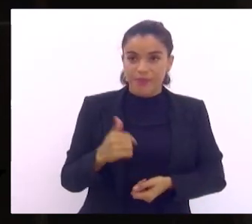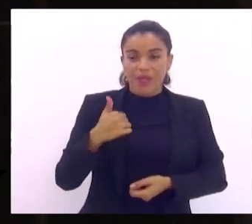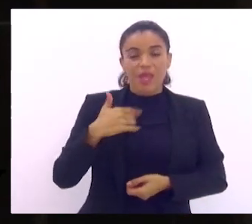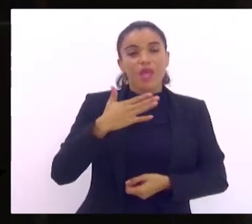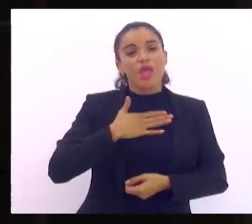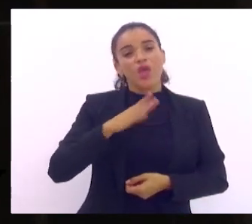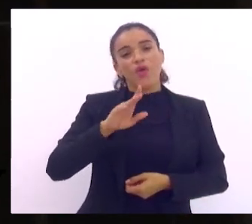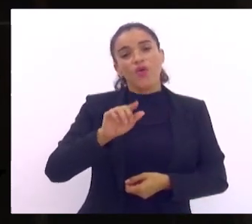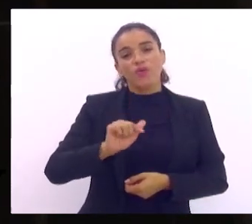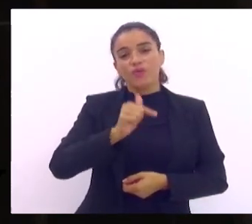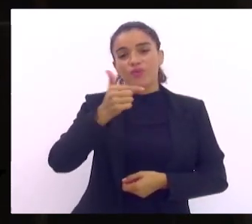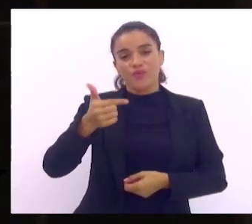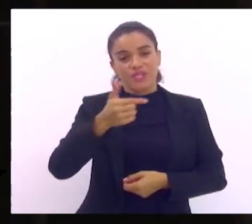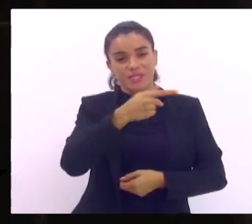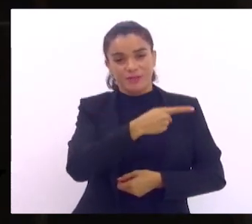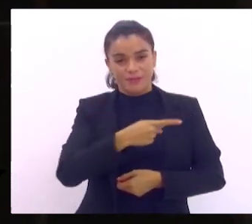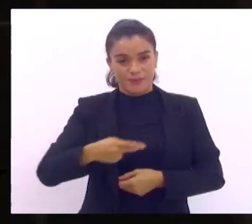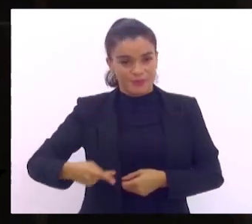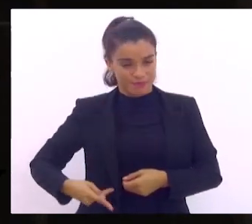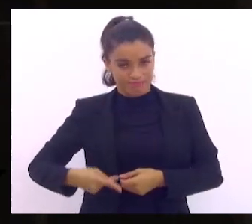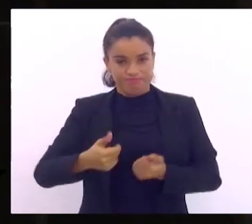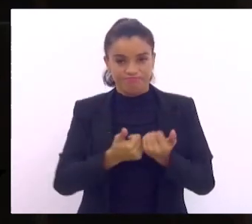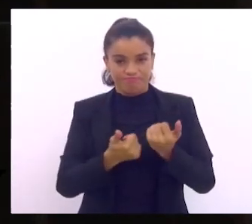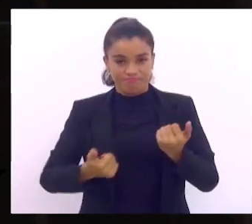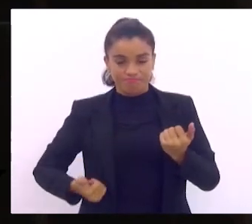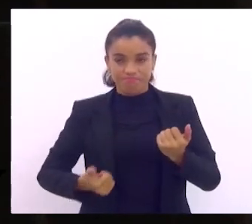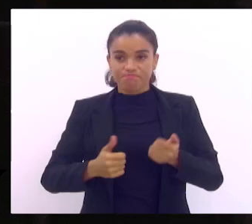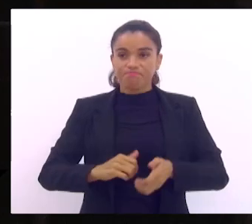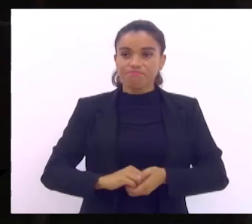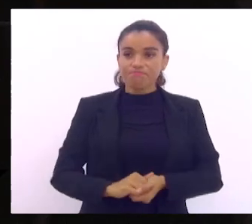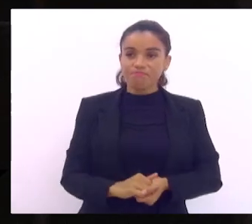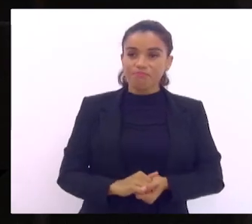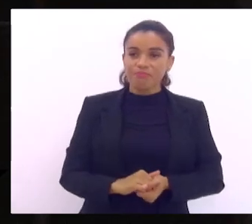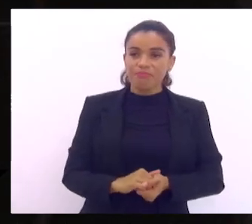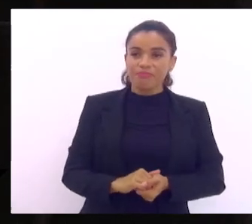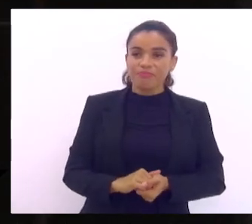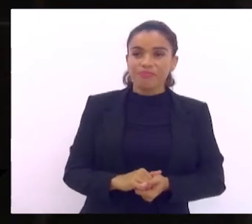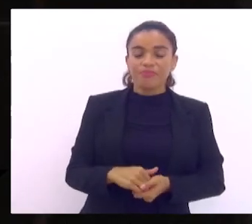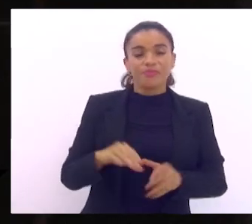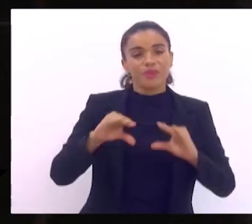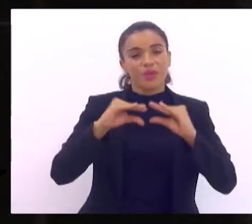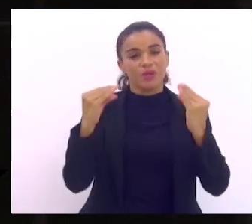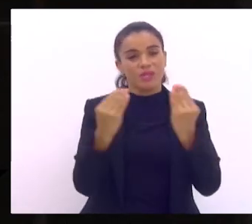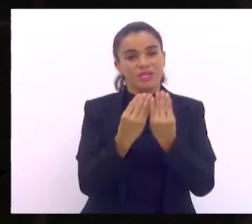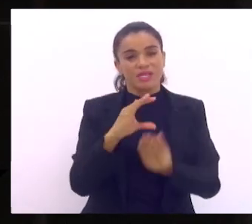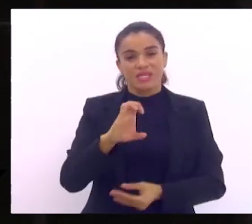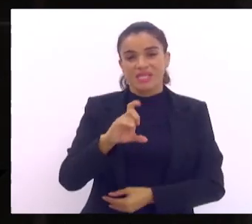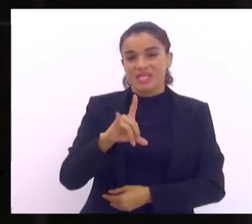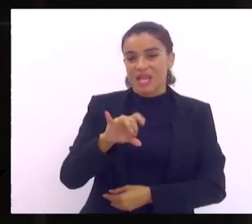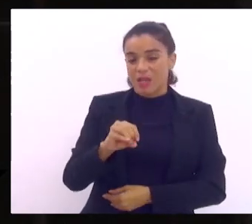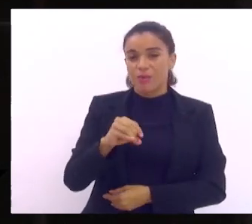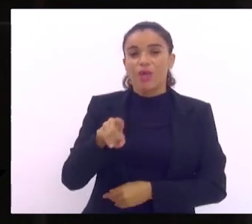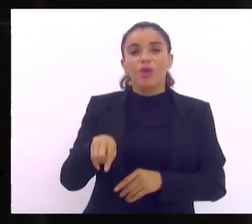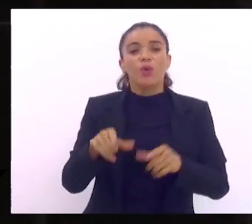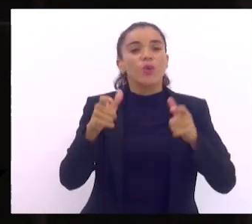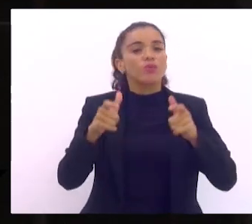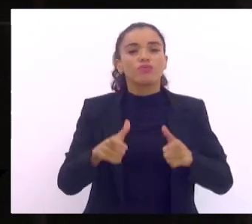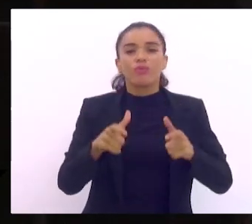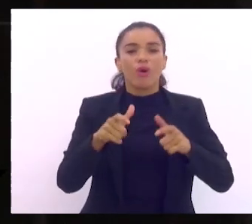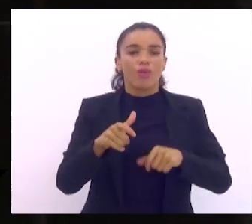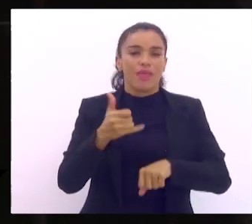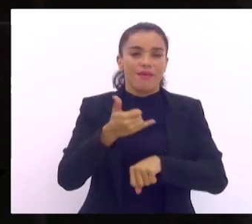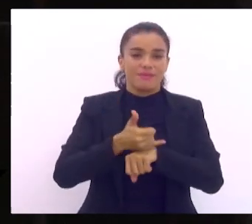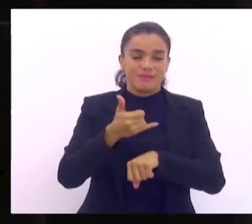de vice-presidente, convidado pelo Nelson Rocha aqui, em trazer o estádio Célio de Barros. Eu sou natural de Resende, estado do Rio. Então, eu